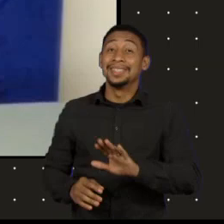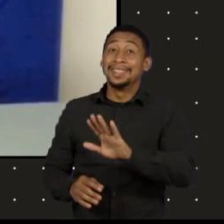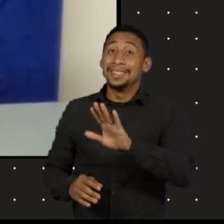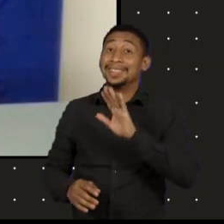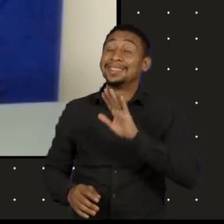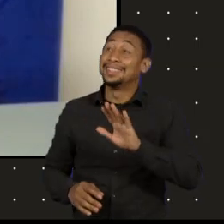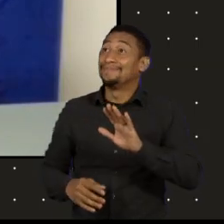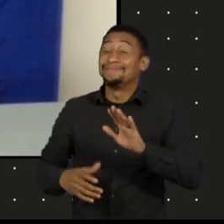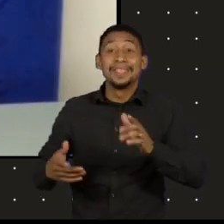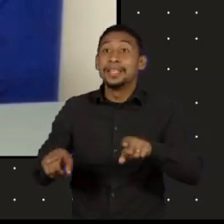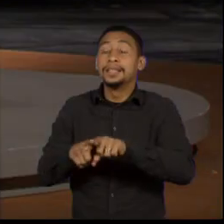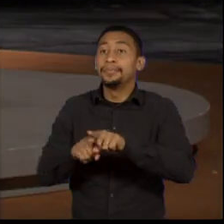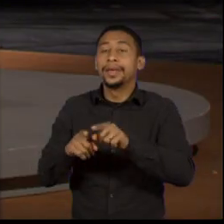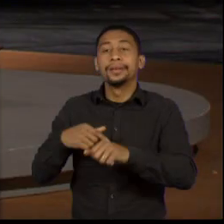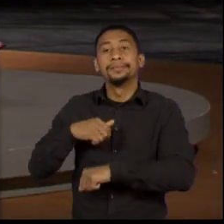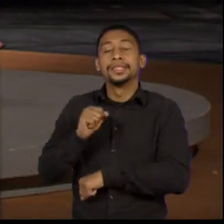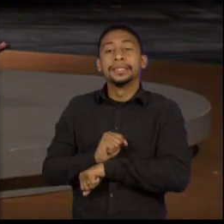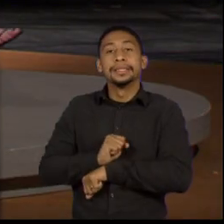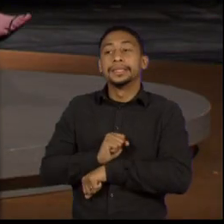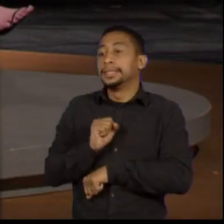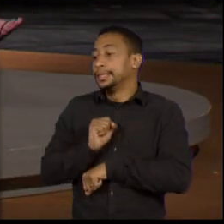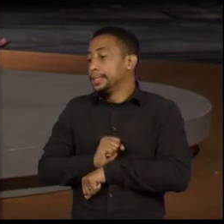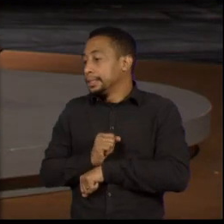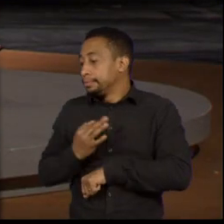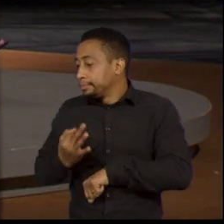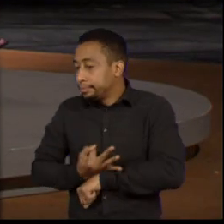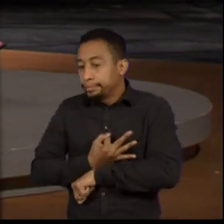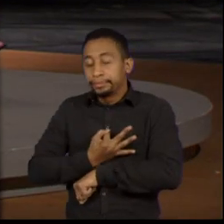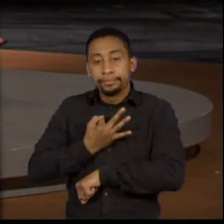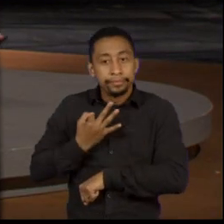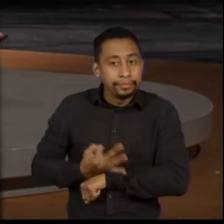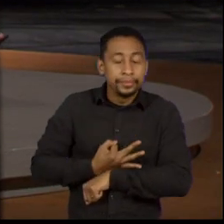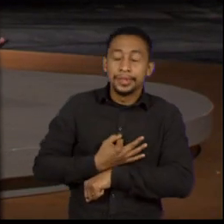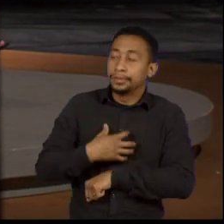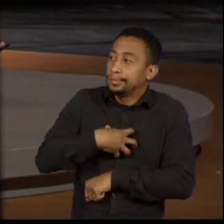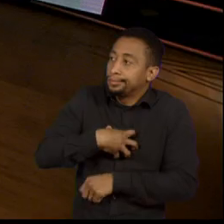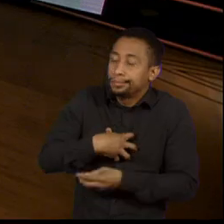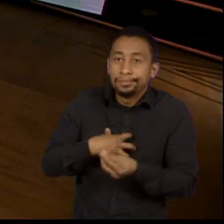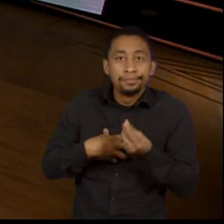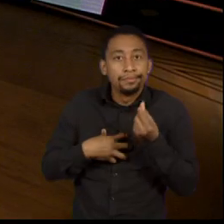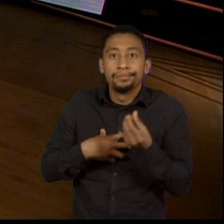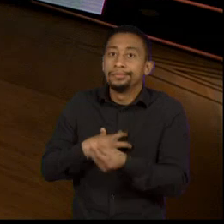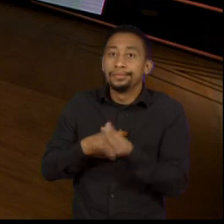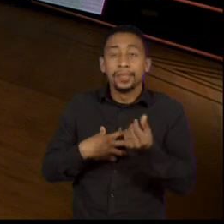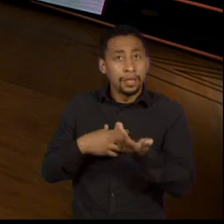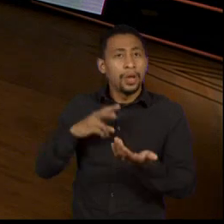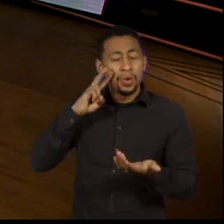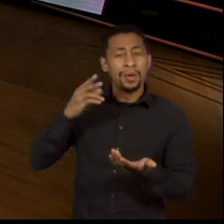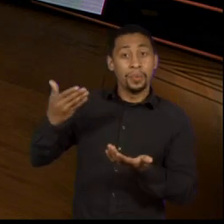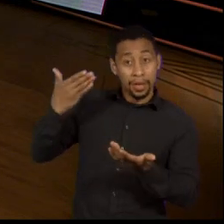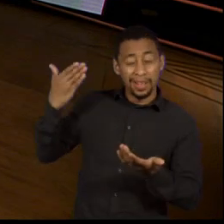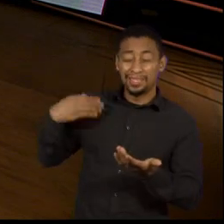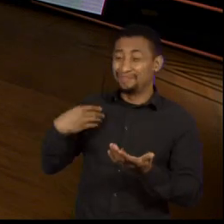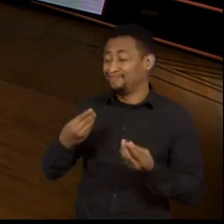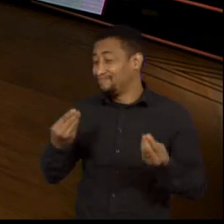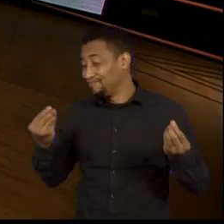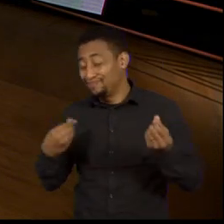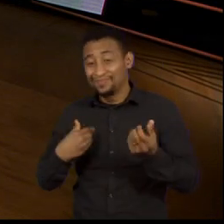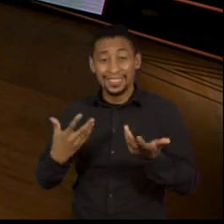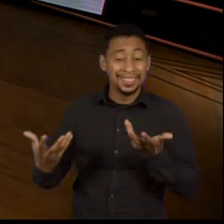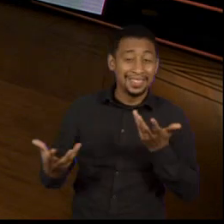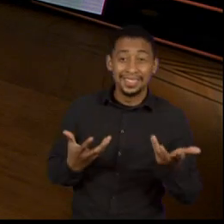E a espera... Foi, de fato, um negócio meio chocante. Eu lembro que, nas primeiras vezes... Depois a gente acostuma, né? Porque...